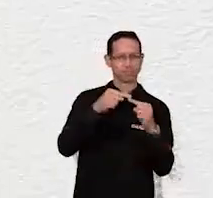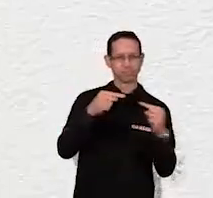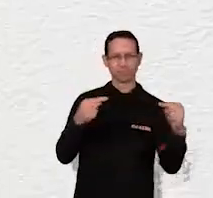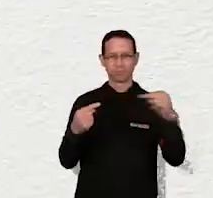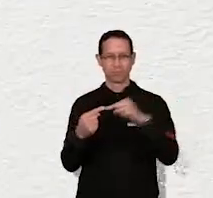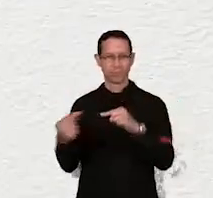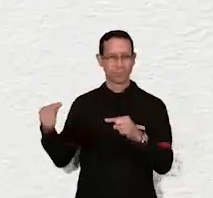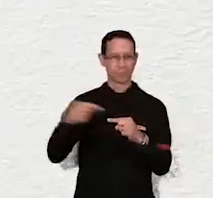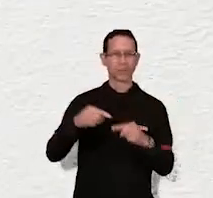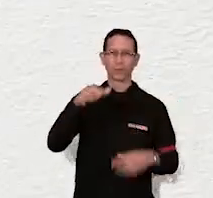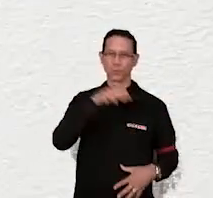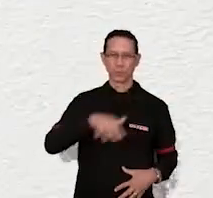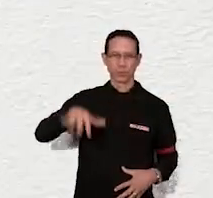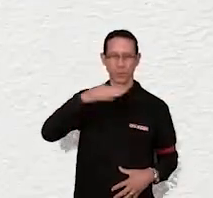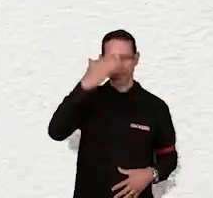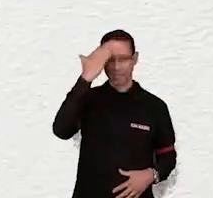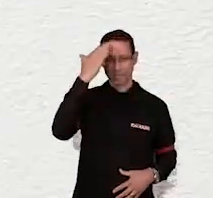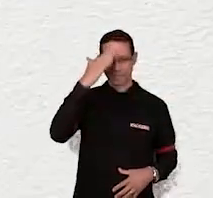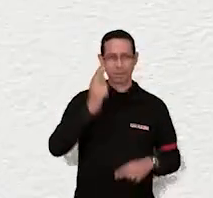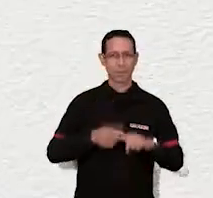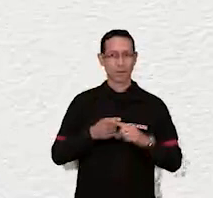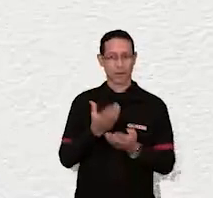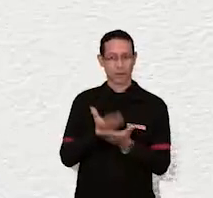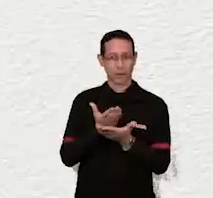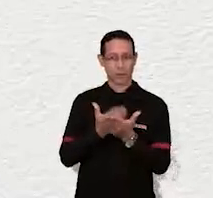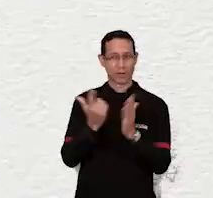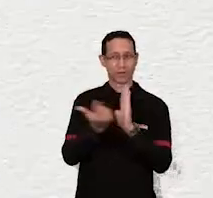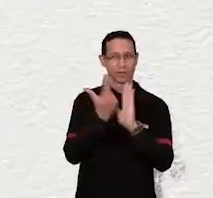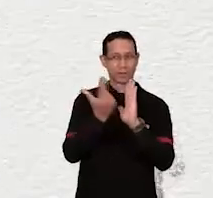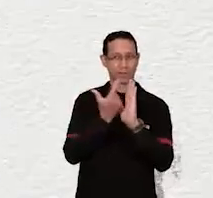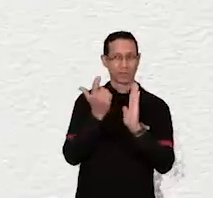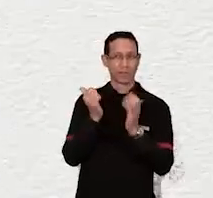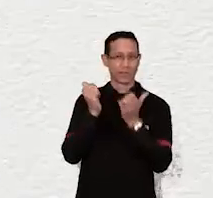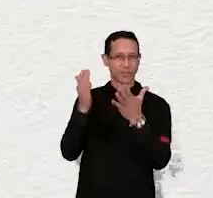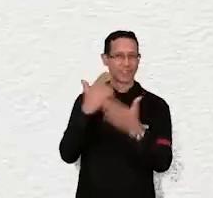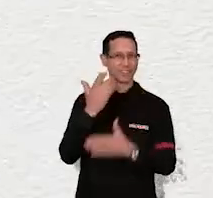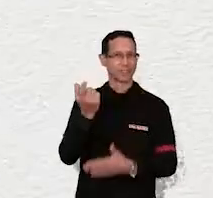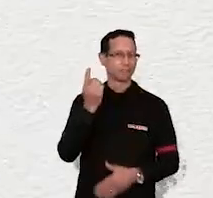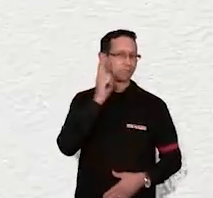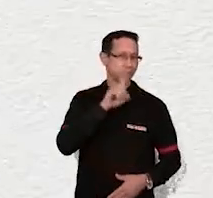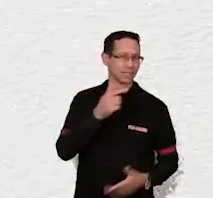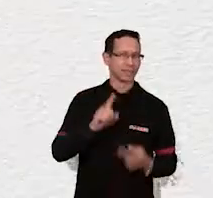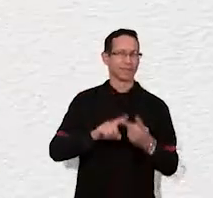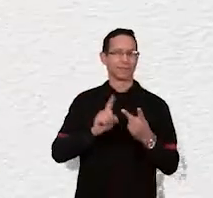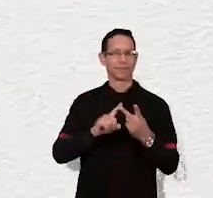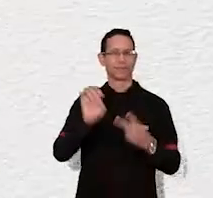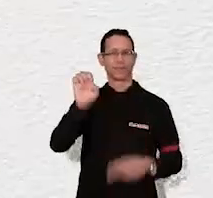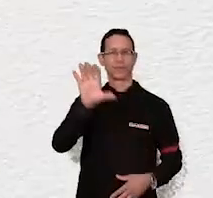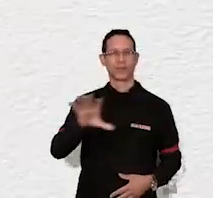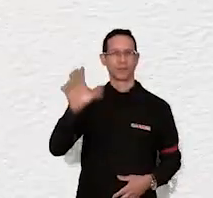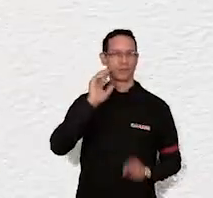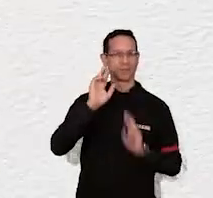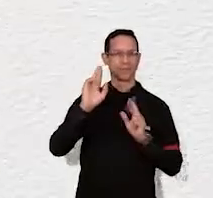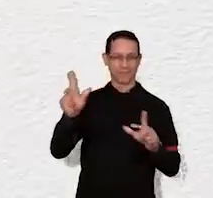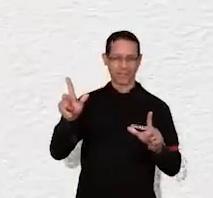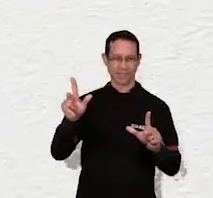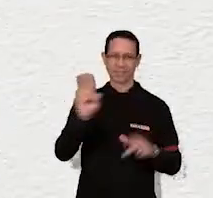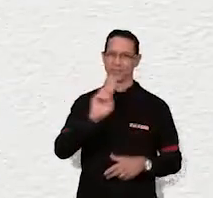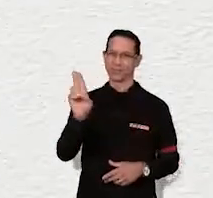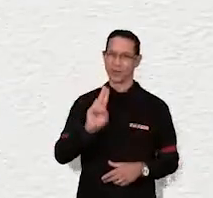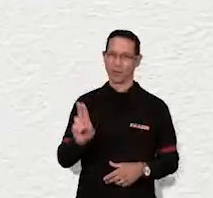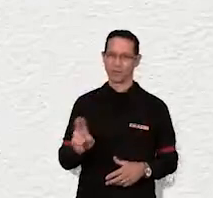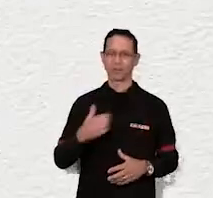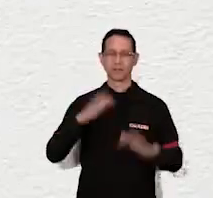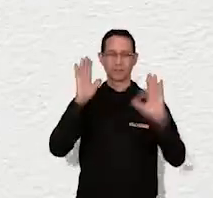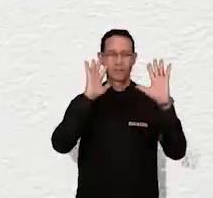visão universal do processo, porque quando você vai estudar em literatura americana ou europeia, os nomes são um pouquinho diferentes, então a gente